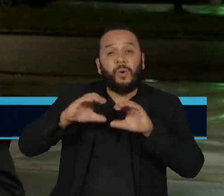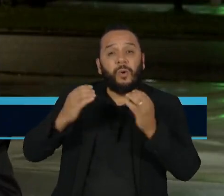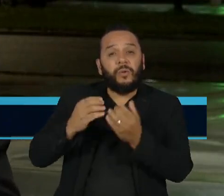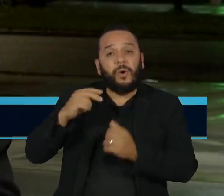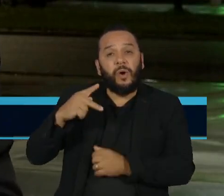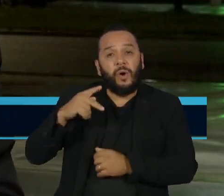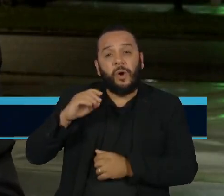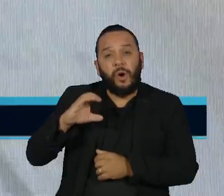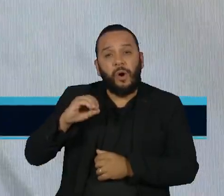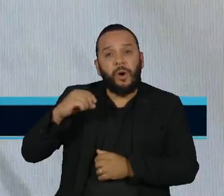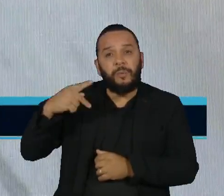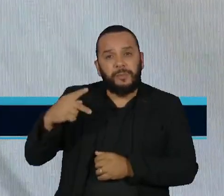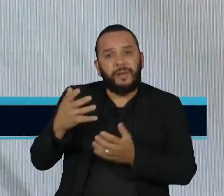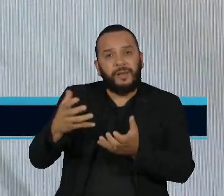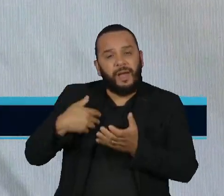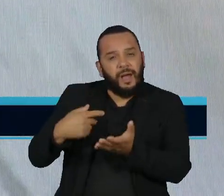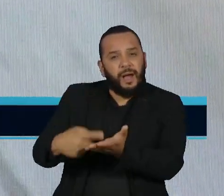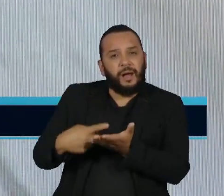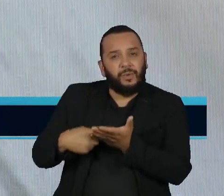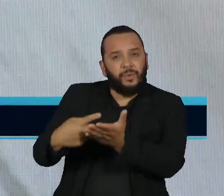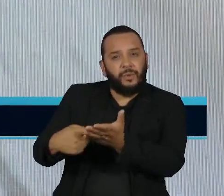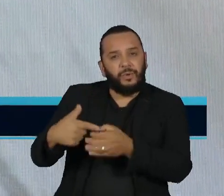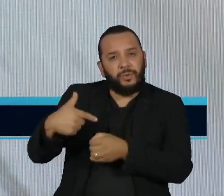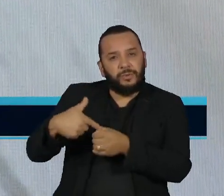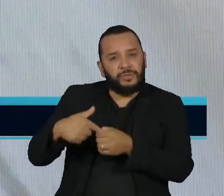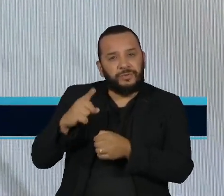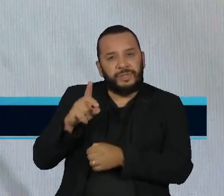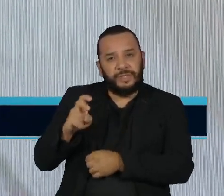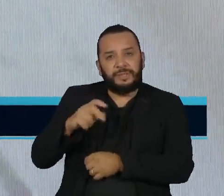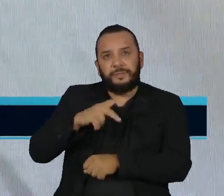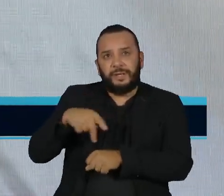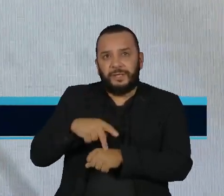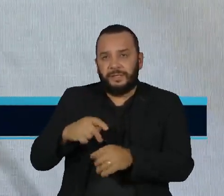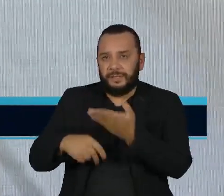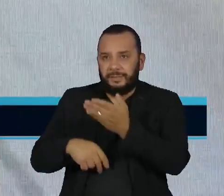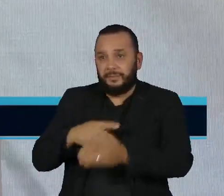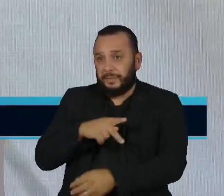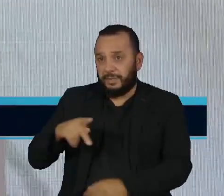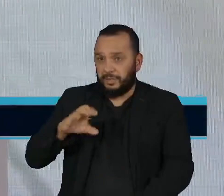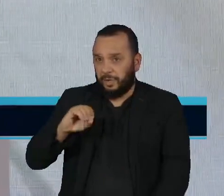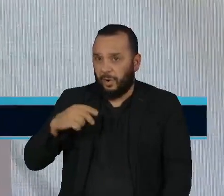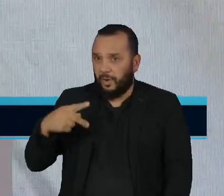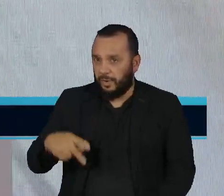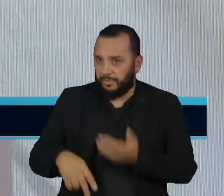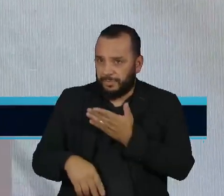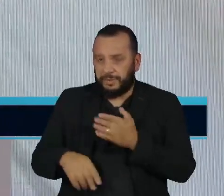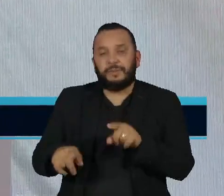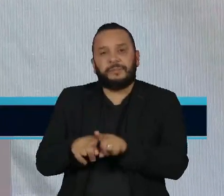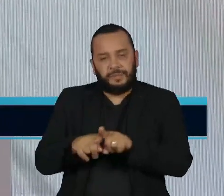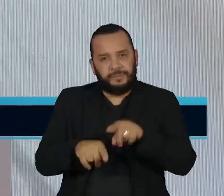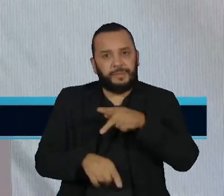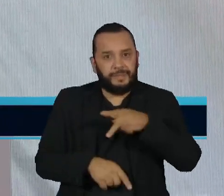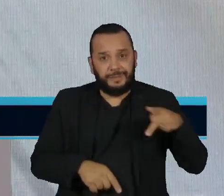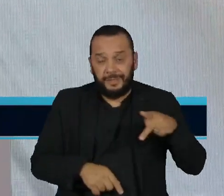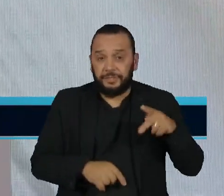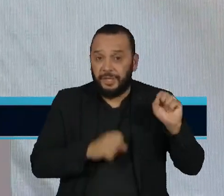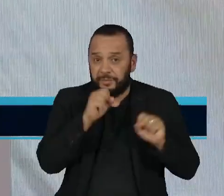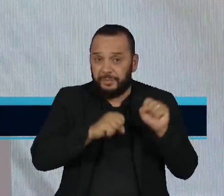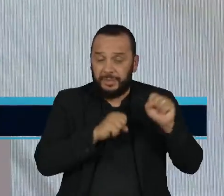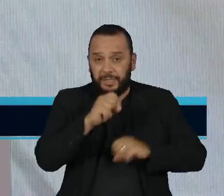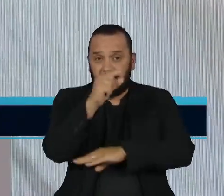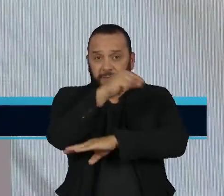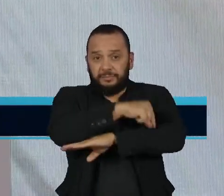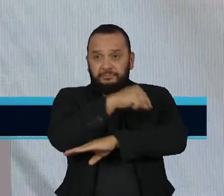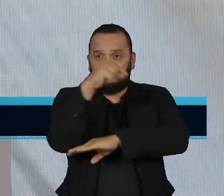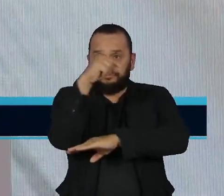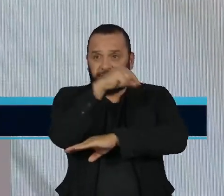com 15 países. O presidente da COP, Sultan Al-Jaber, que também é presidente da Companhia Estatal de Petróleo dos